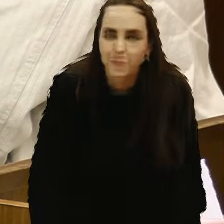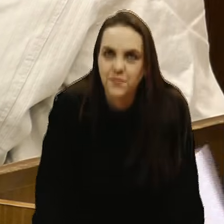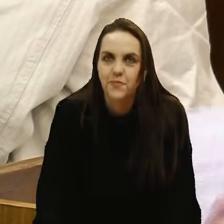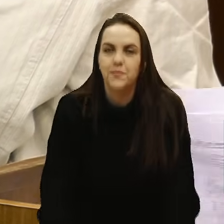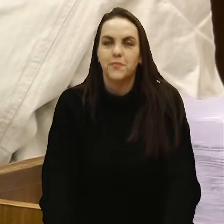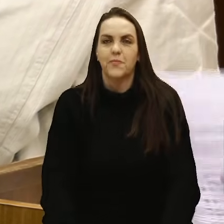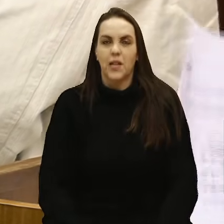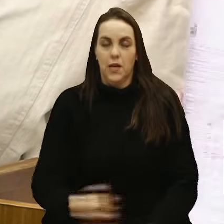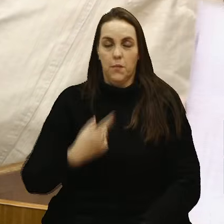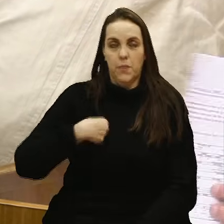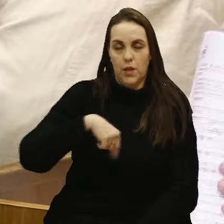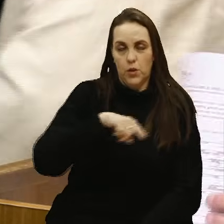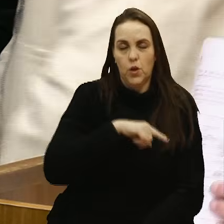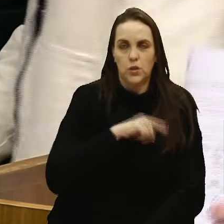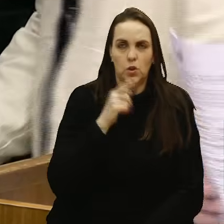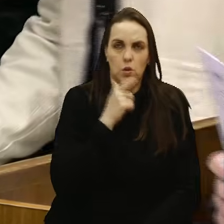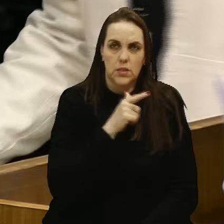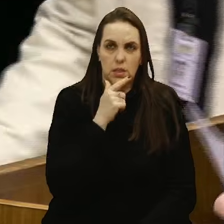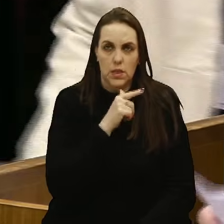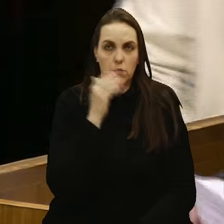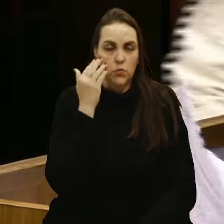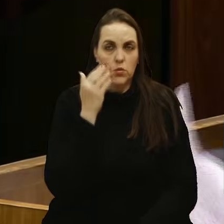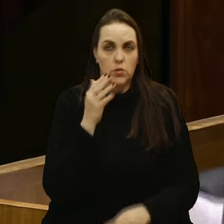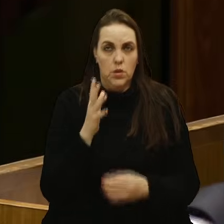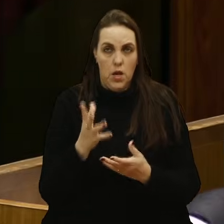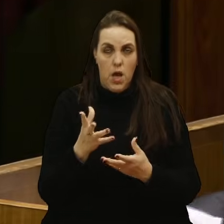absorver essa diferença, esse impacto